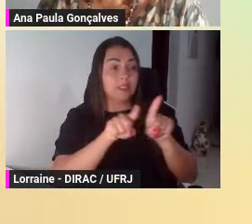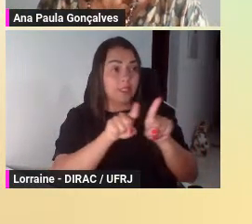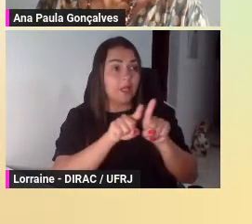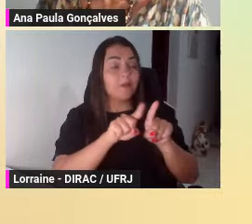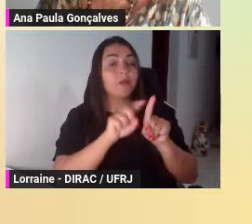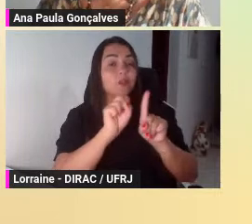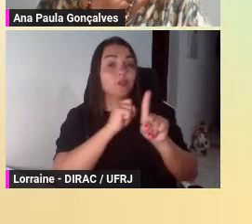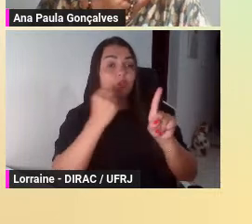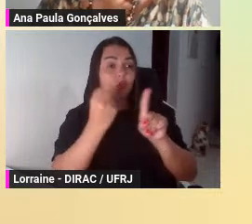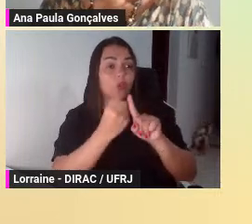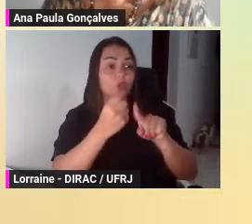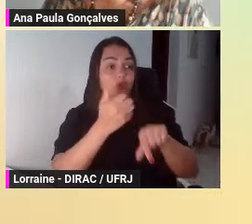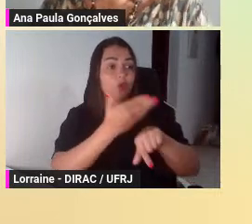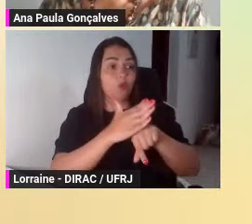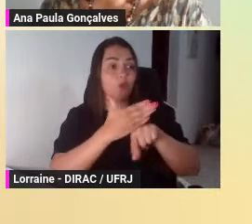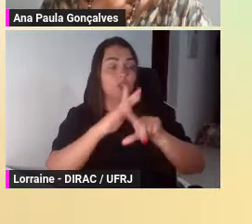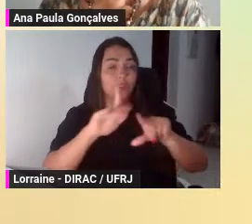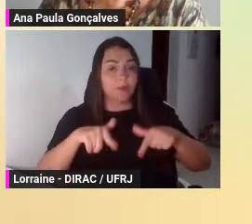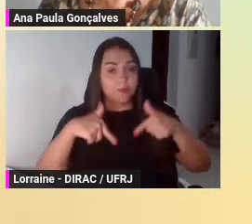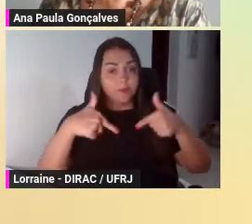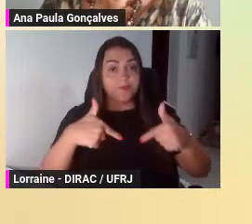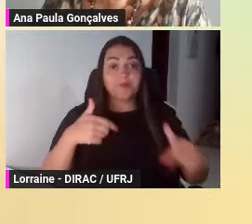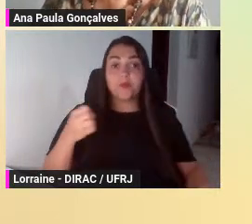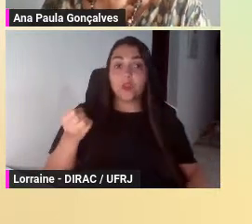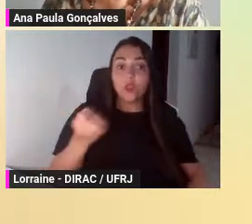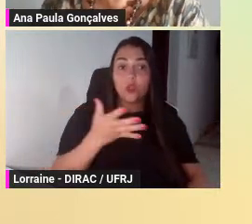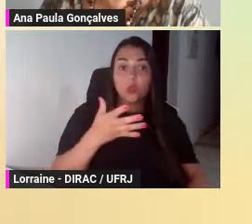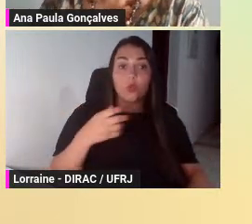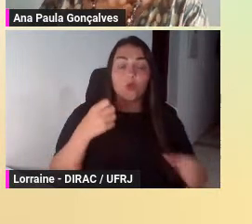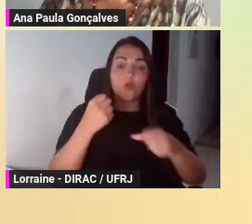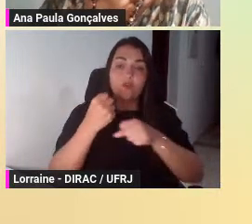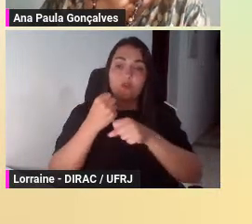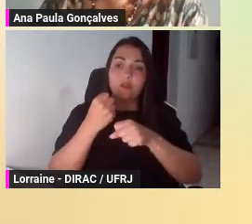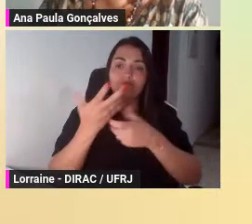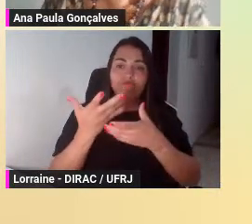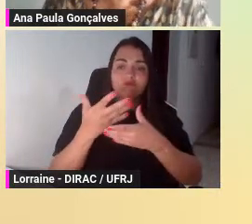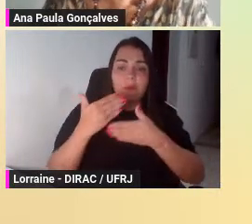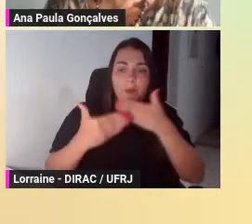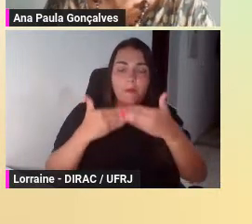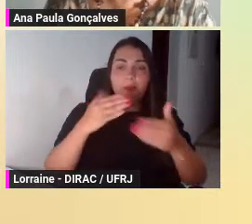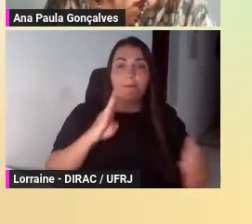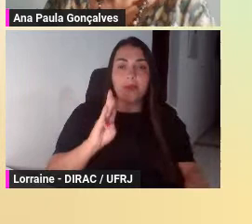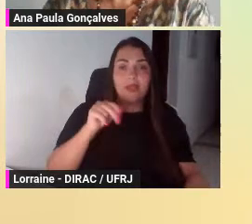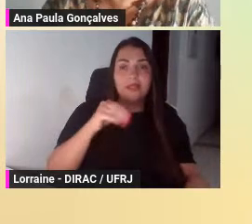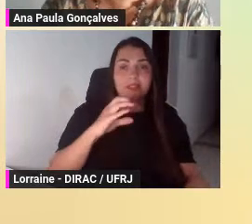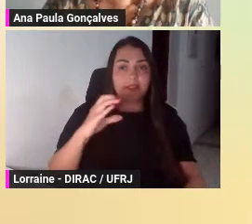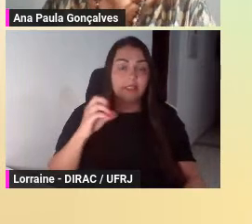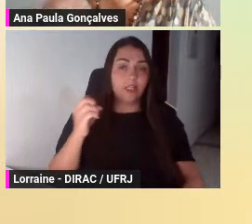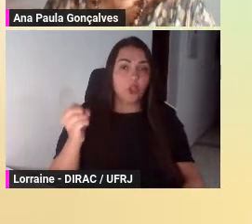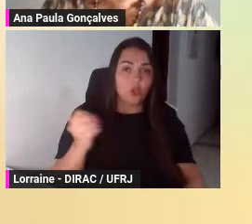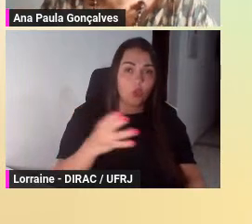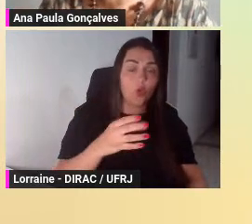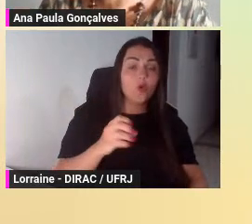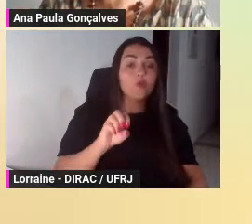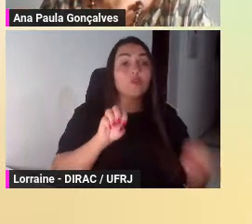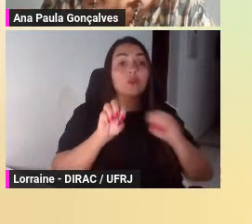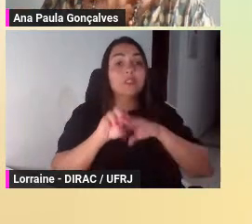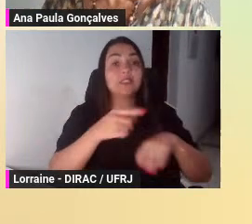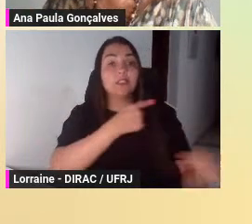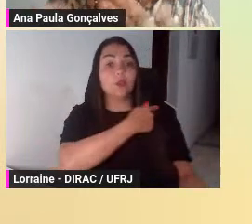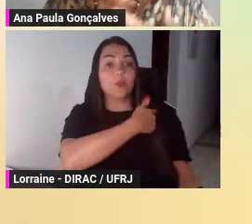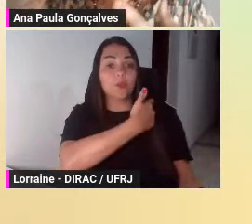aí nas novas construções de BNCC, né, e de novo ensino médio. Pelo menos, por enquanto, a gente tem